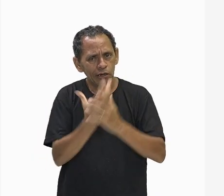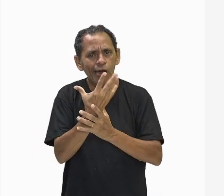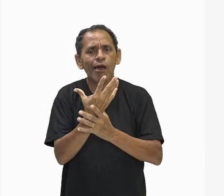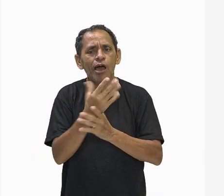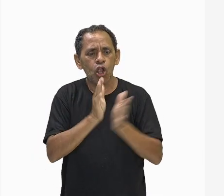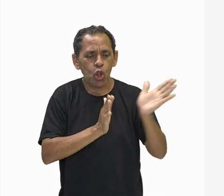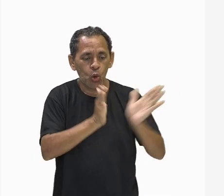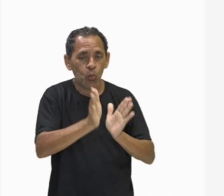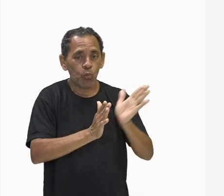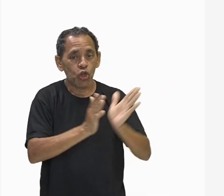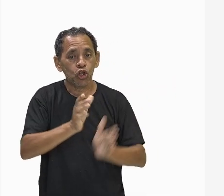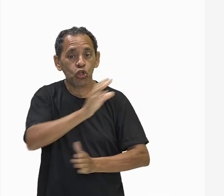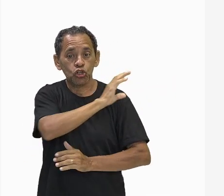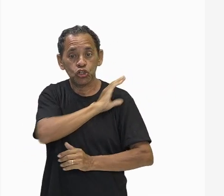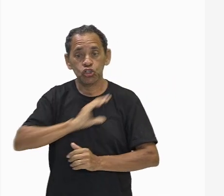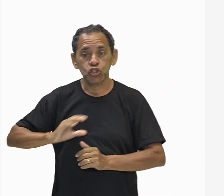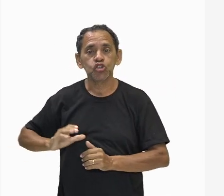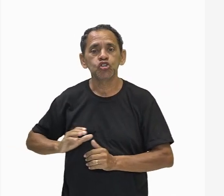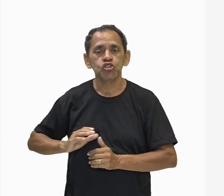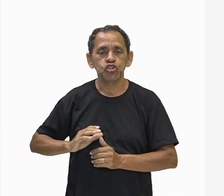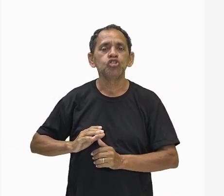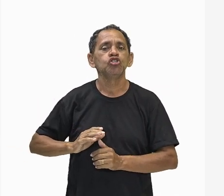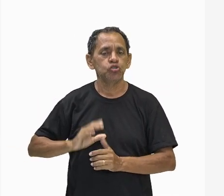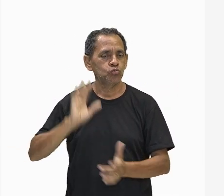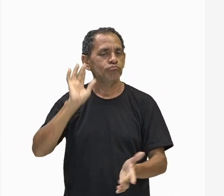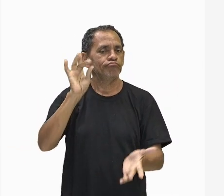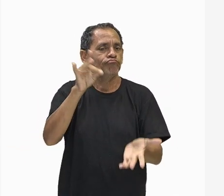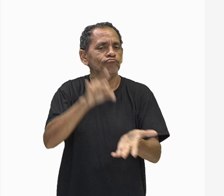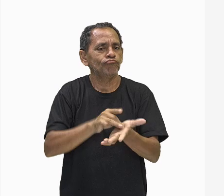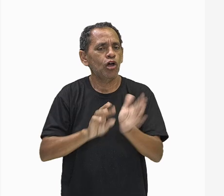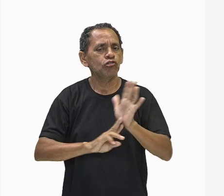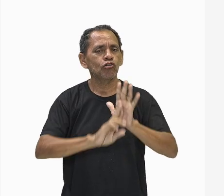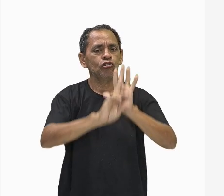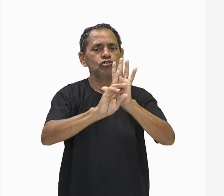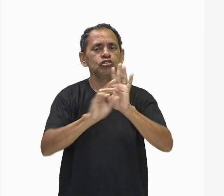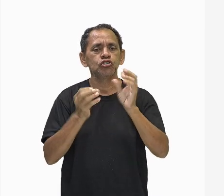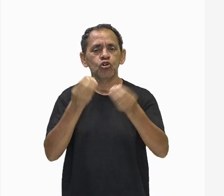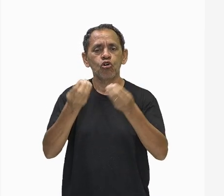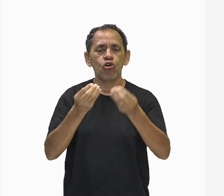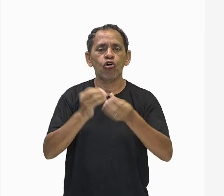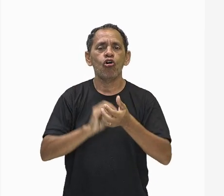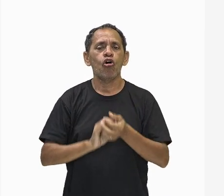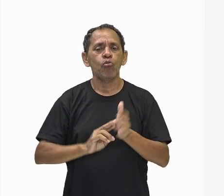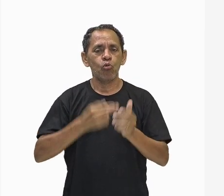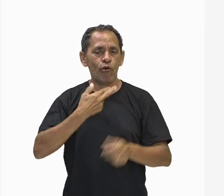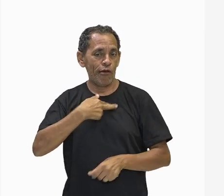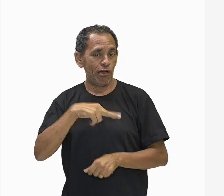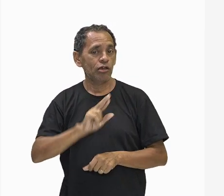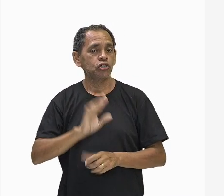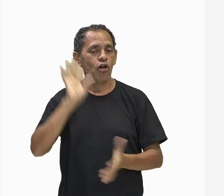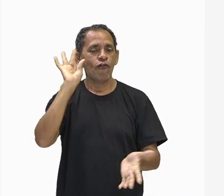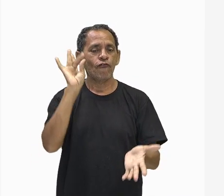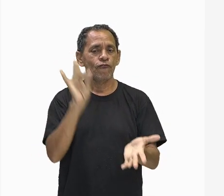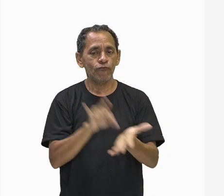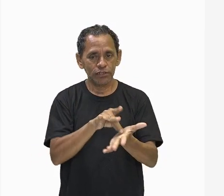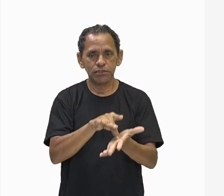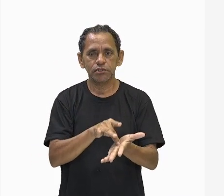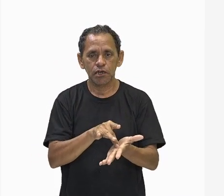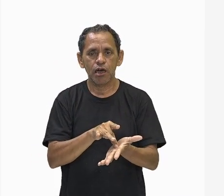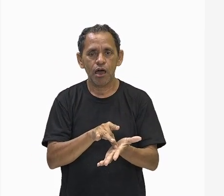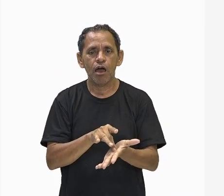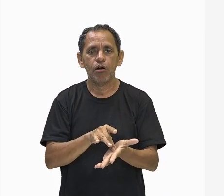o cristianismo passa a ser reconhecida como religião oficial, tá, gente? Reconhecida como a religião